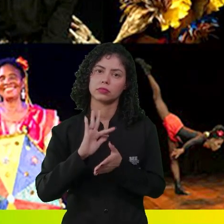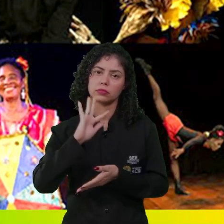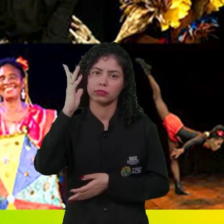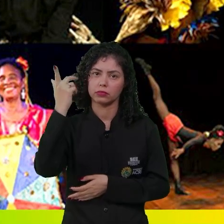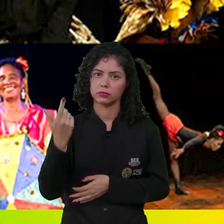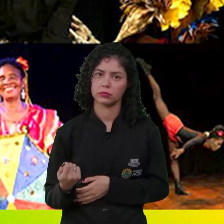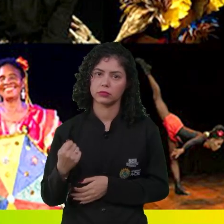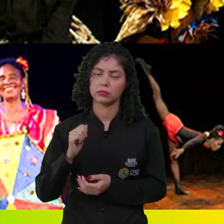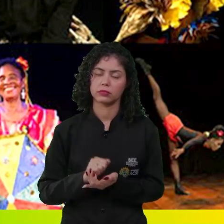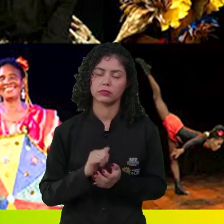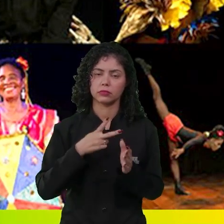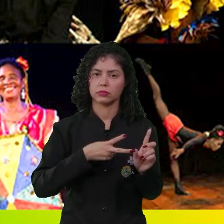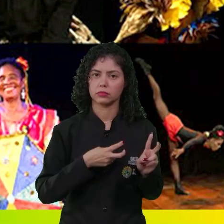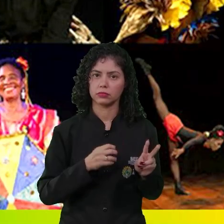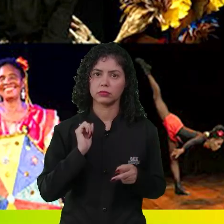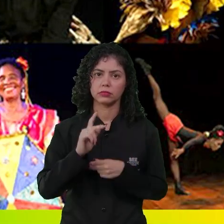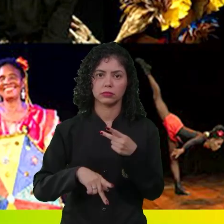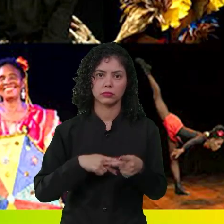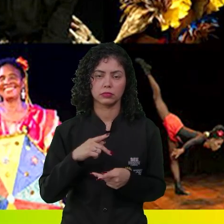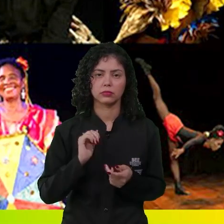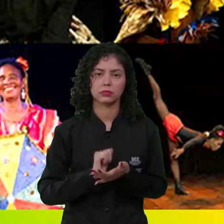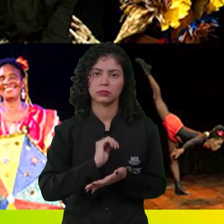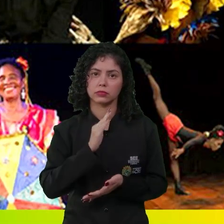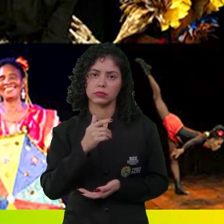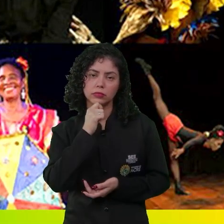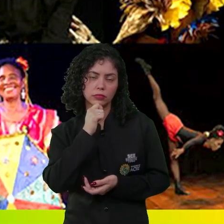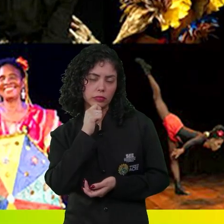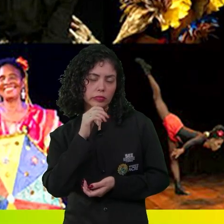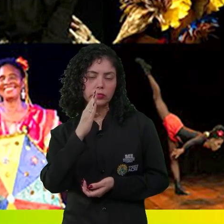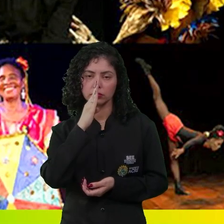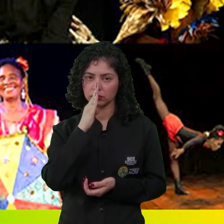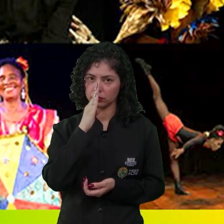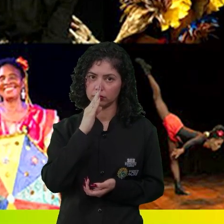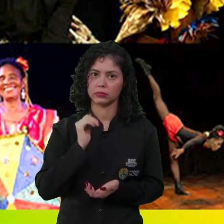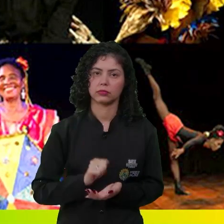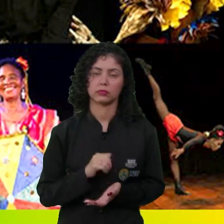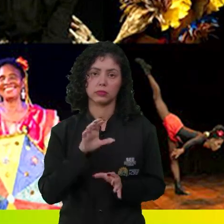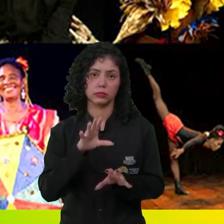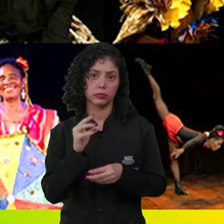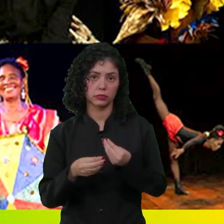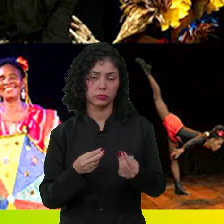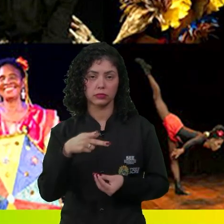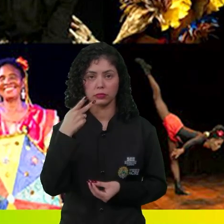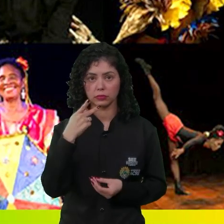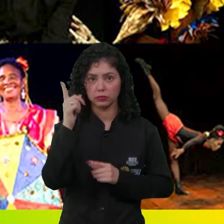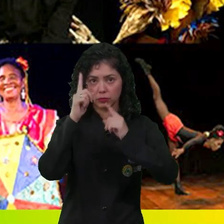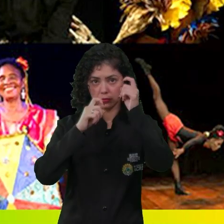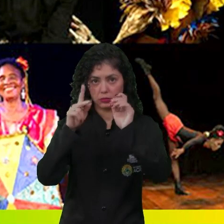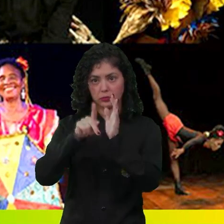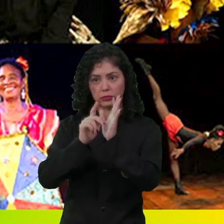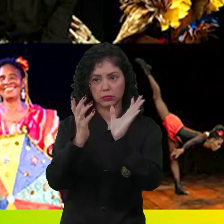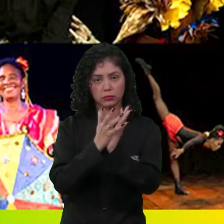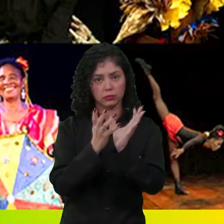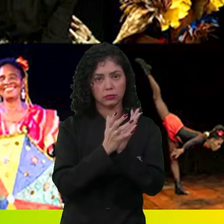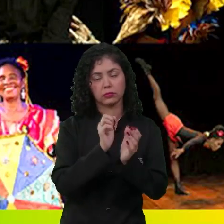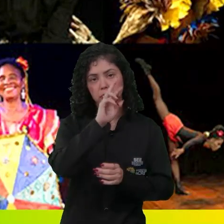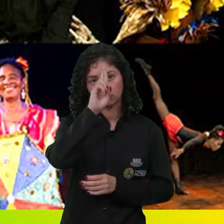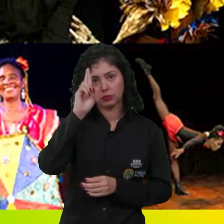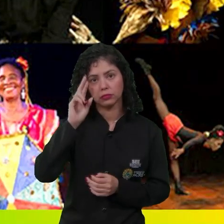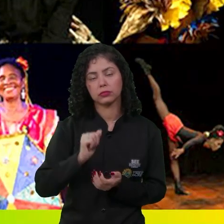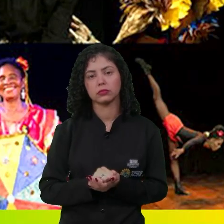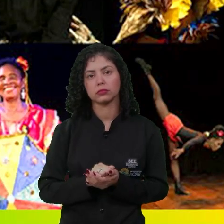africana, indígena ou popular já foram silenciadas, assim como as falas e expressões de grupos